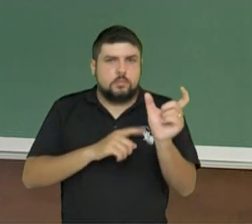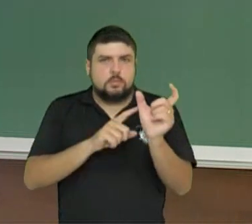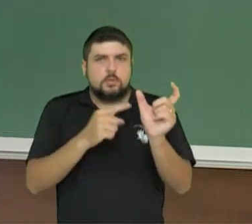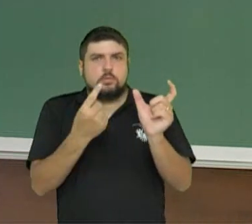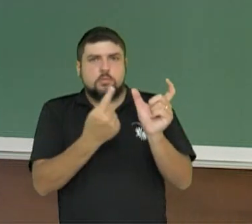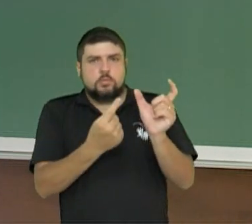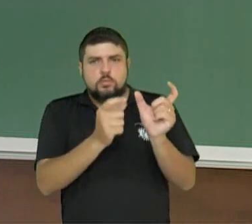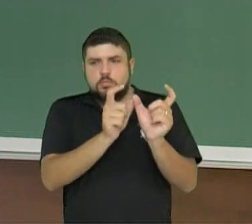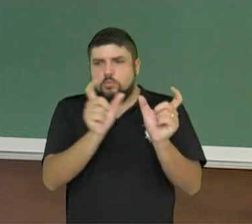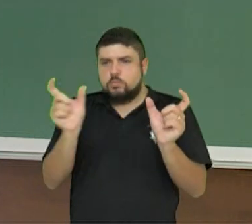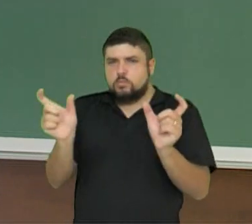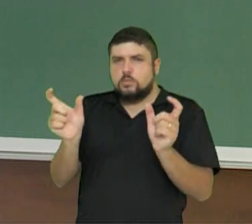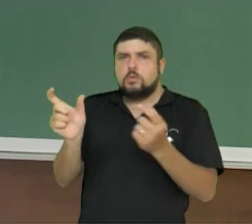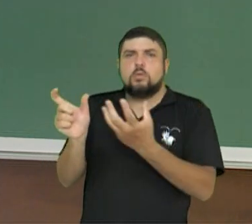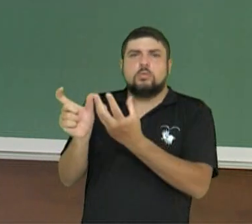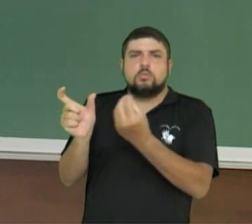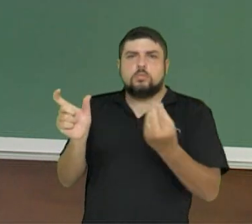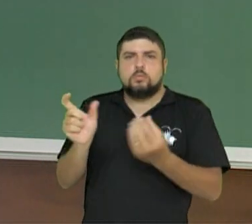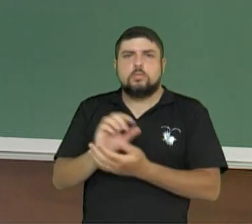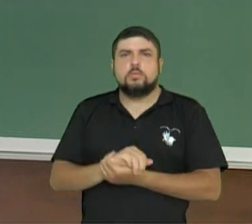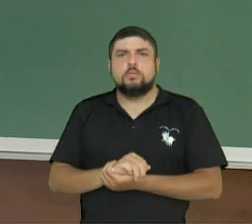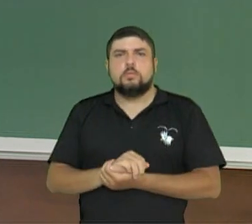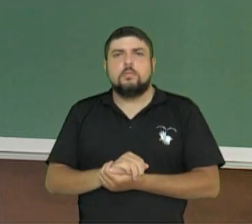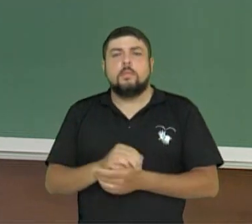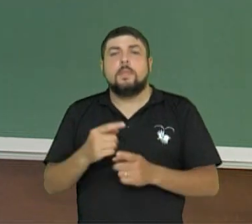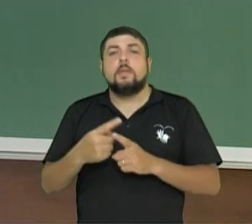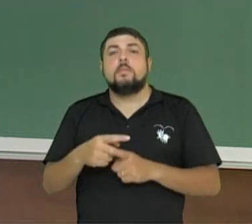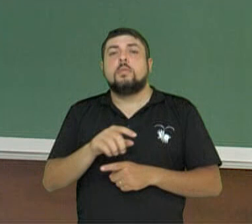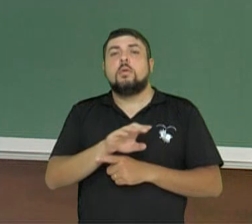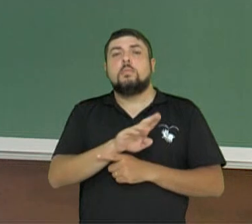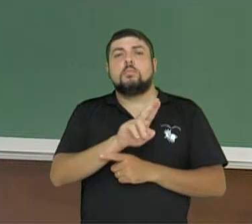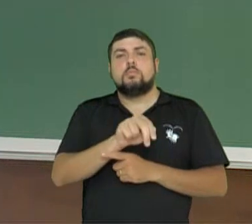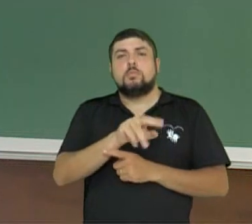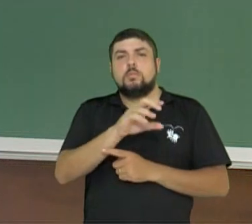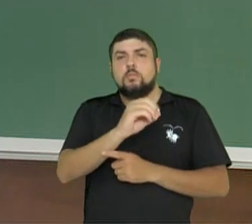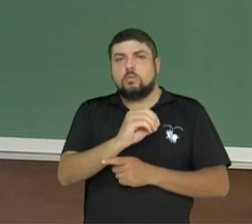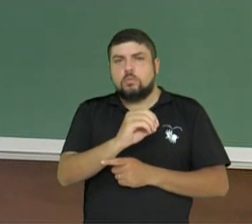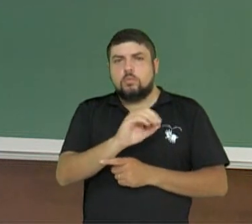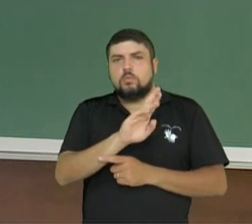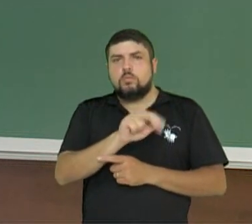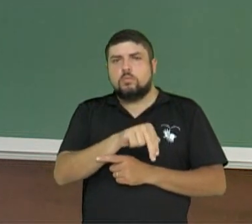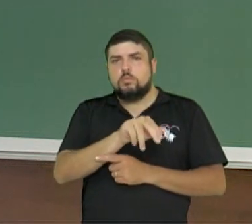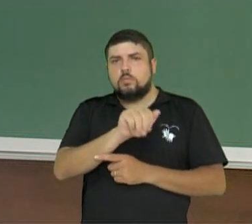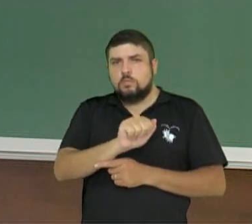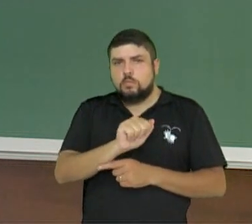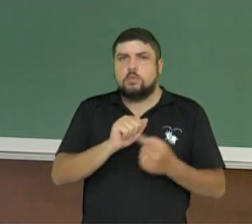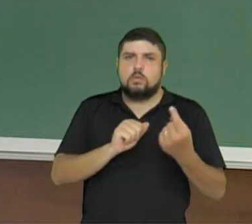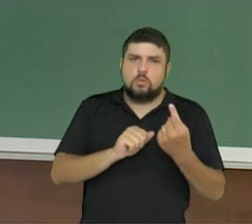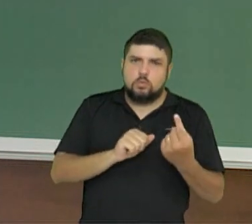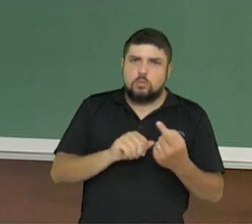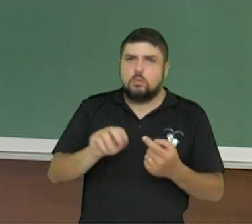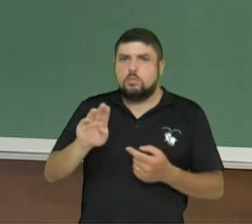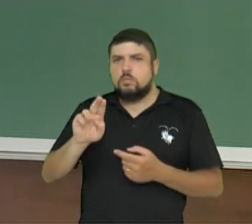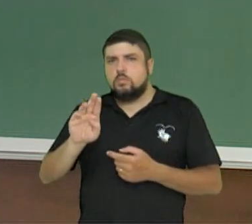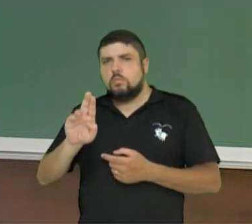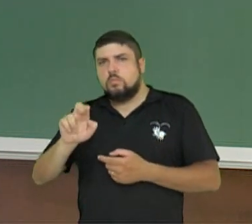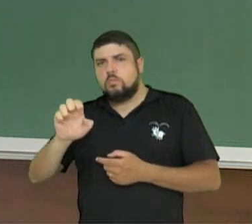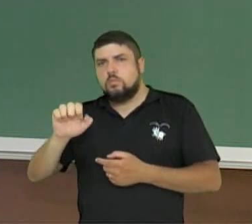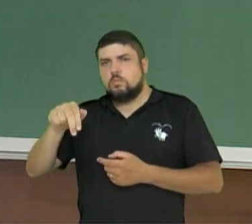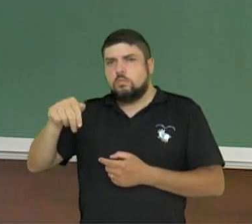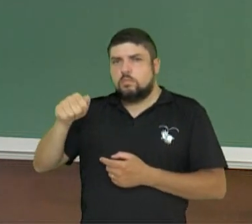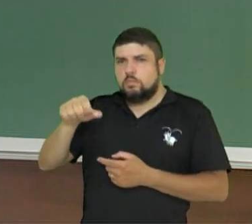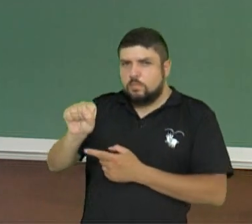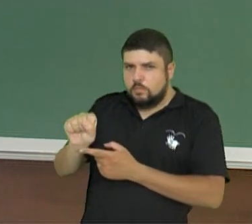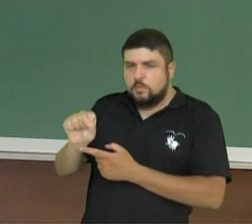singular e plural, bien? Porque acá, bueno e buena estão no singular, buenos e buenas estão